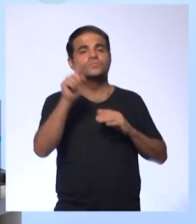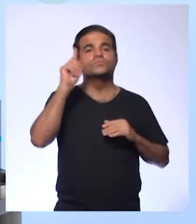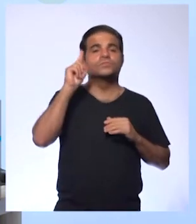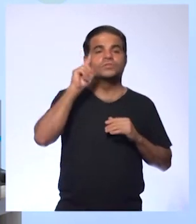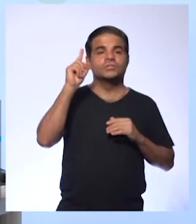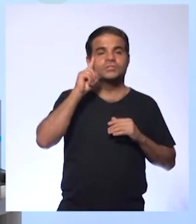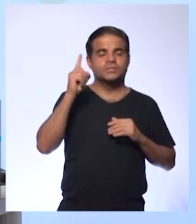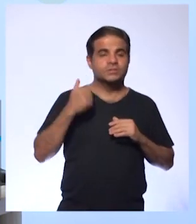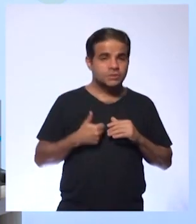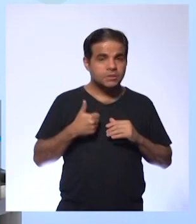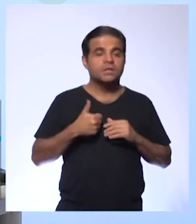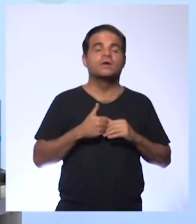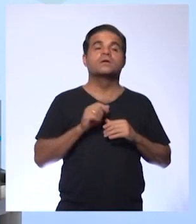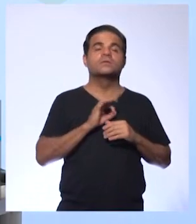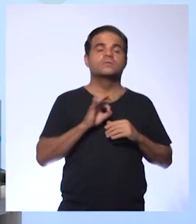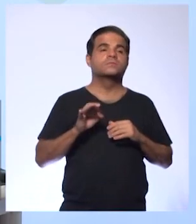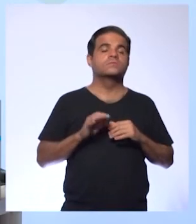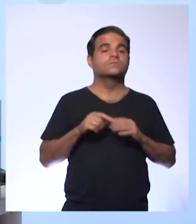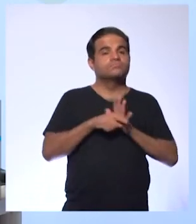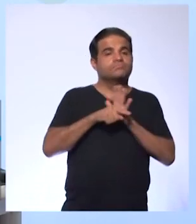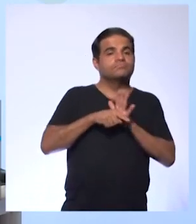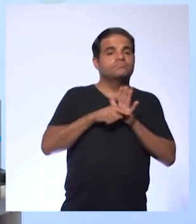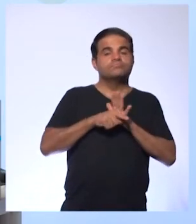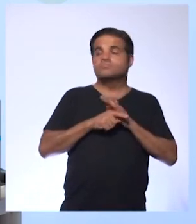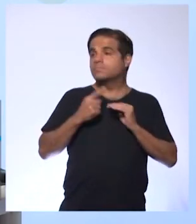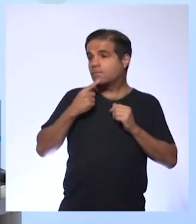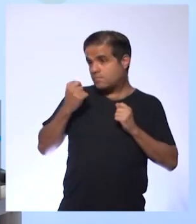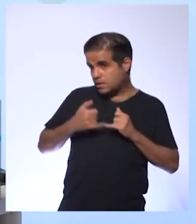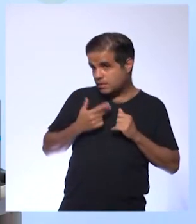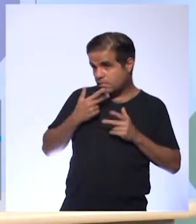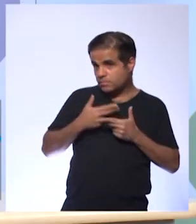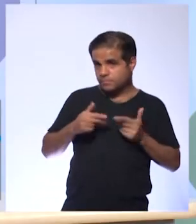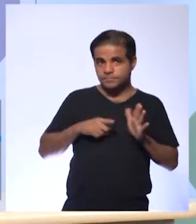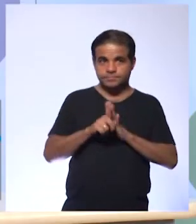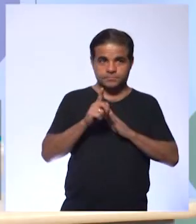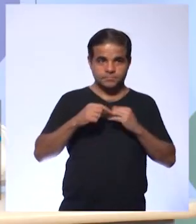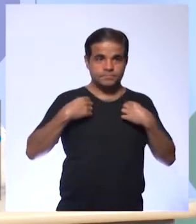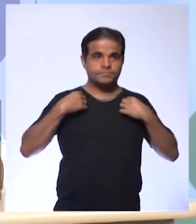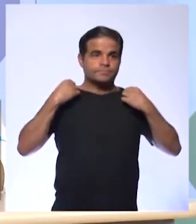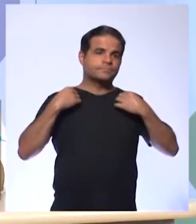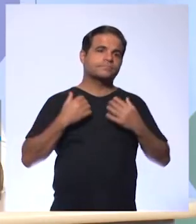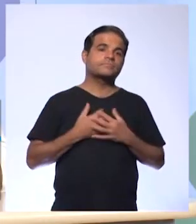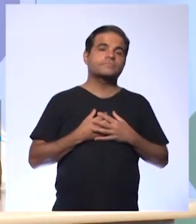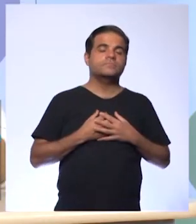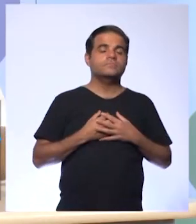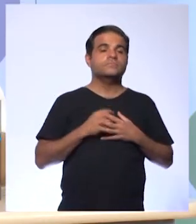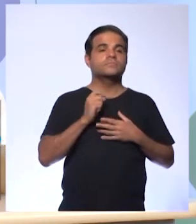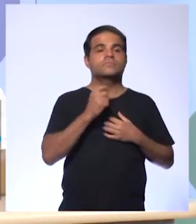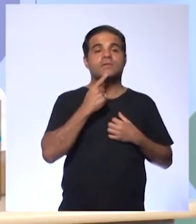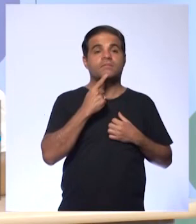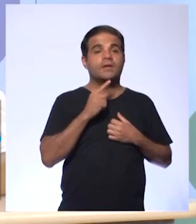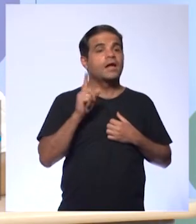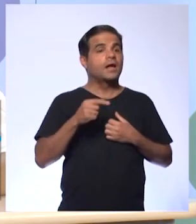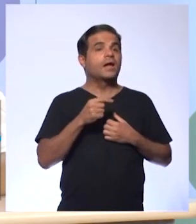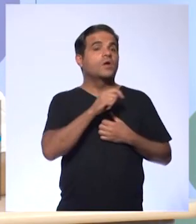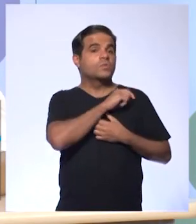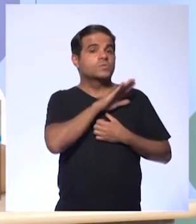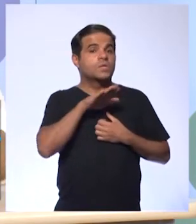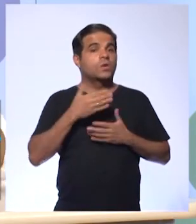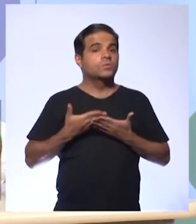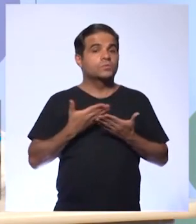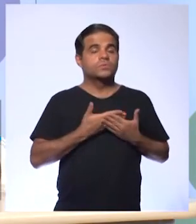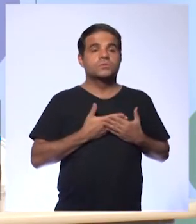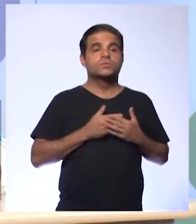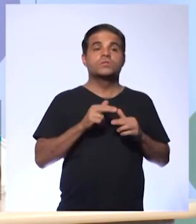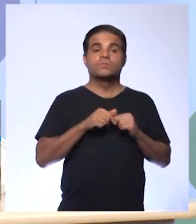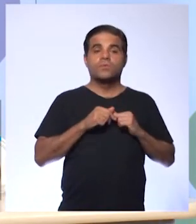dia. Tudo bem? Então, só para analisar. Quer falar alguma coisa, professora? Olha, na verdade, quem quer falar aqui são os estudantes. Eles, acho